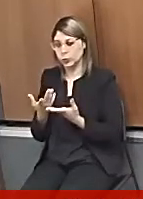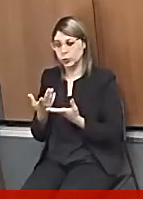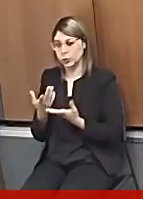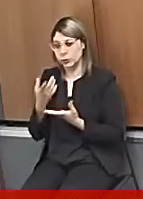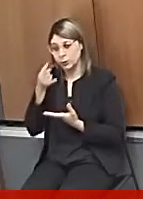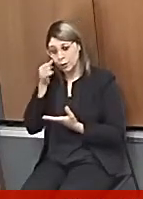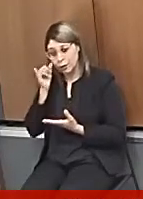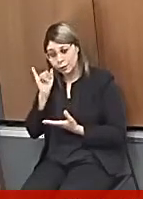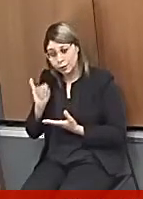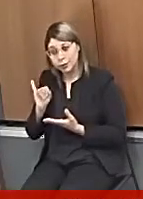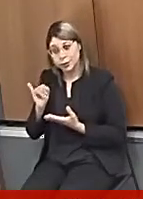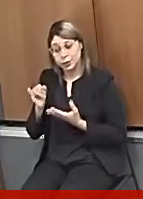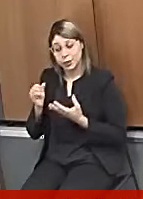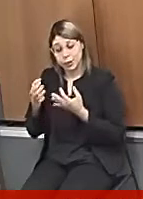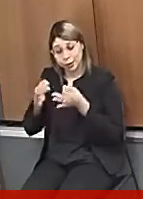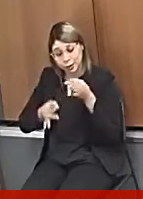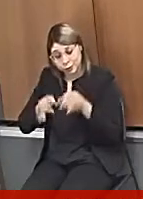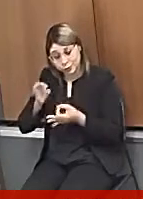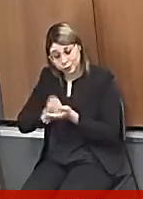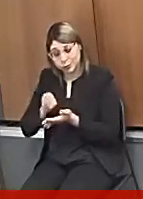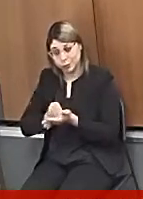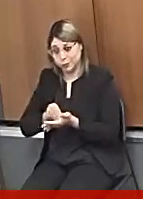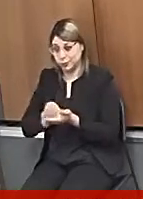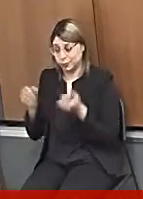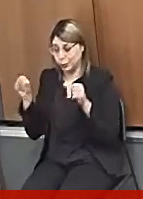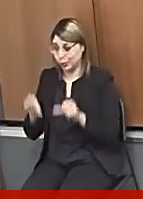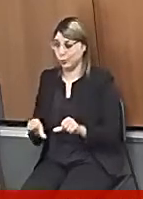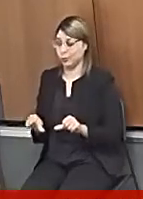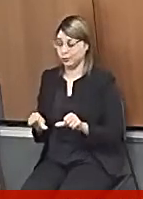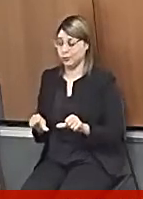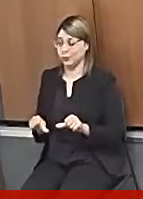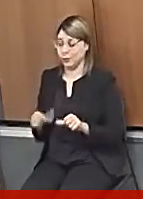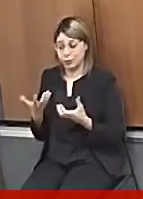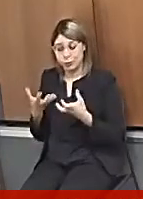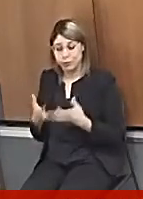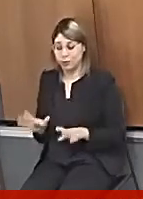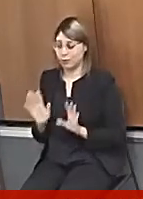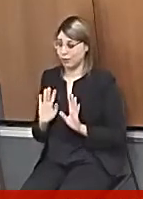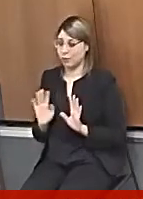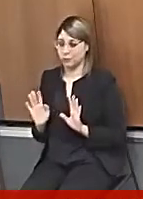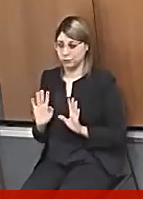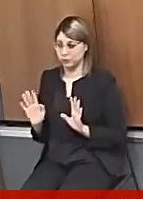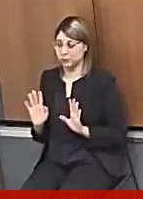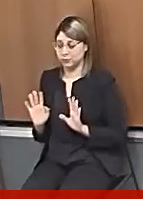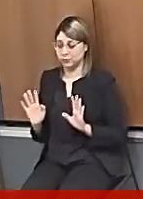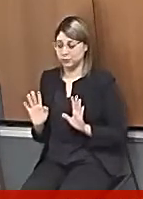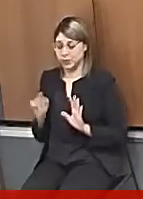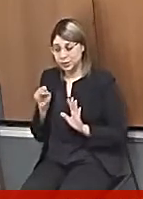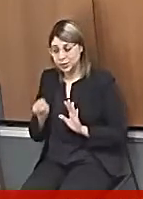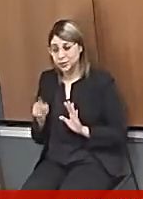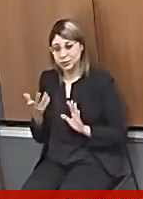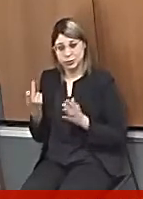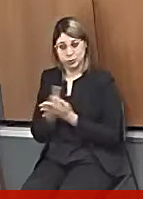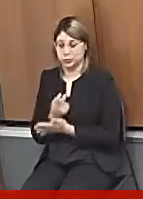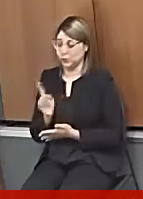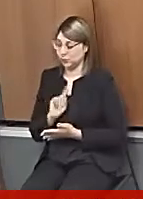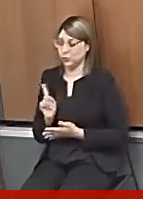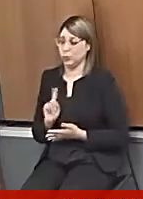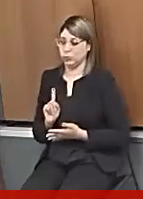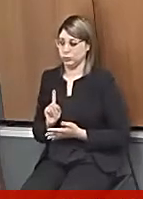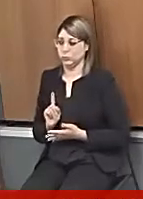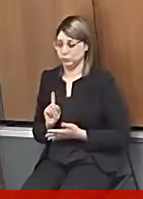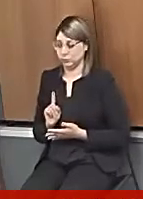injustiças mais injustiças e não queremos que essa é isso aconteça